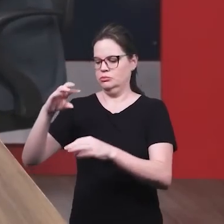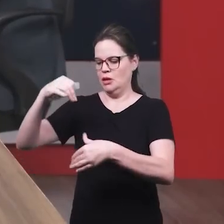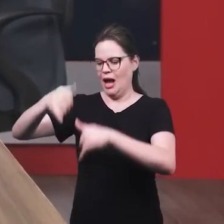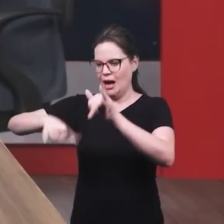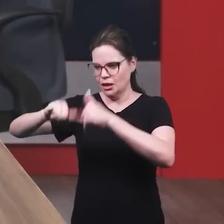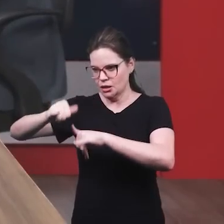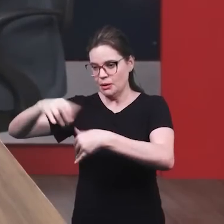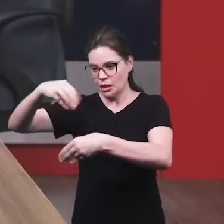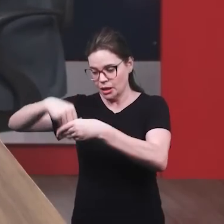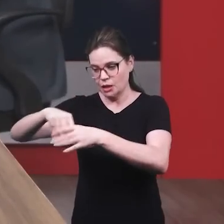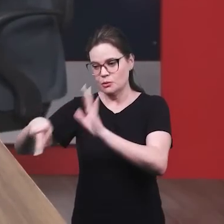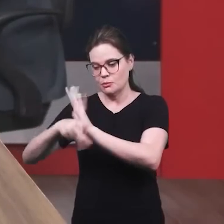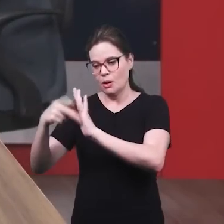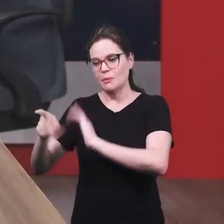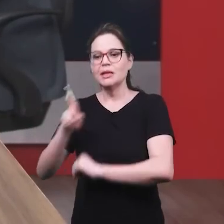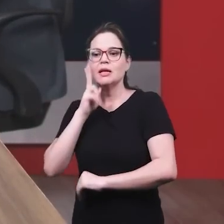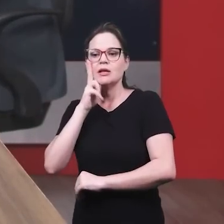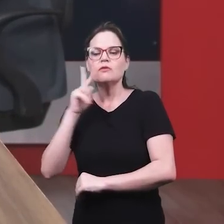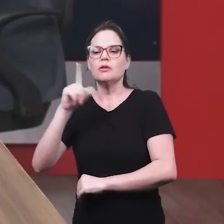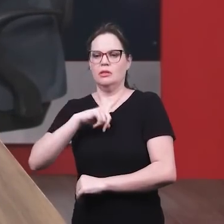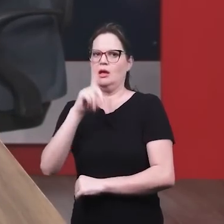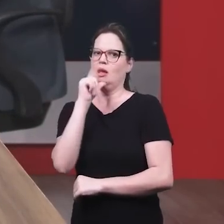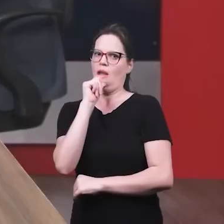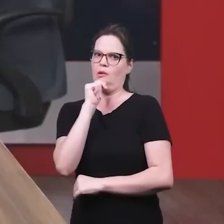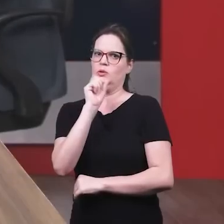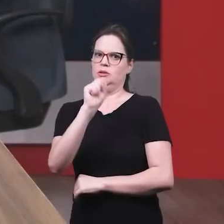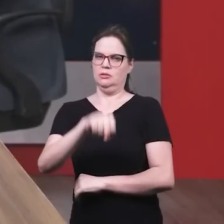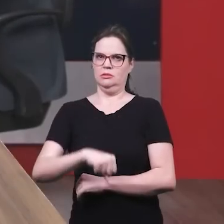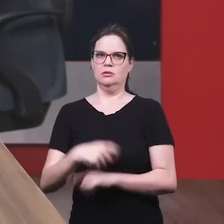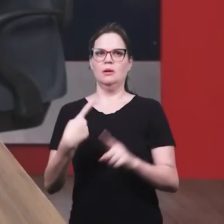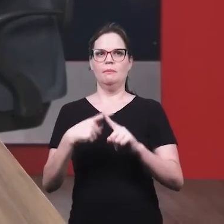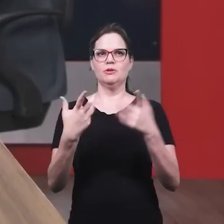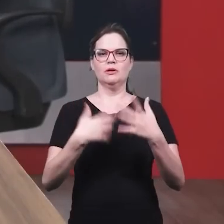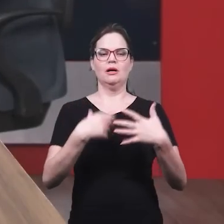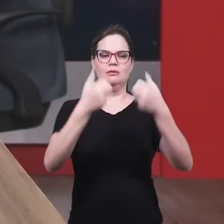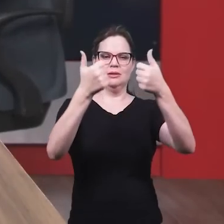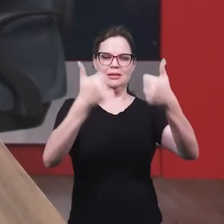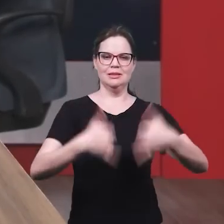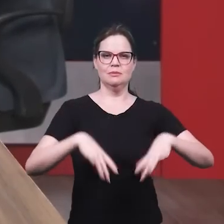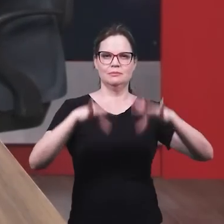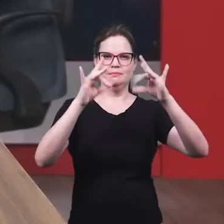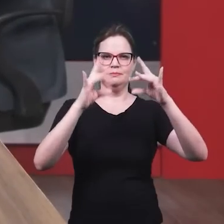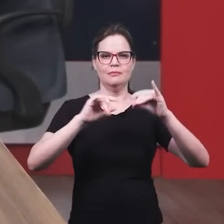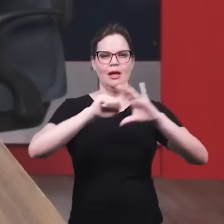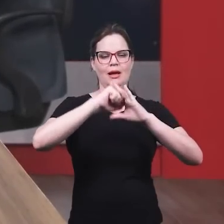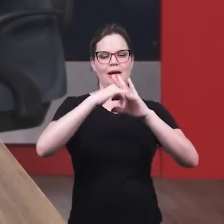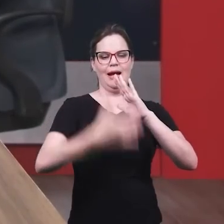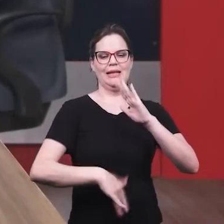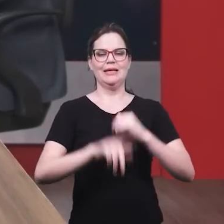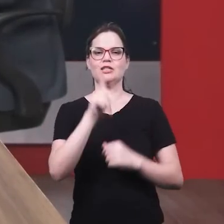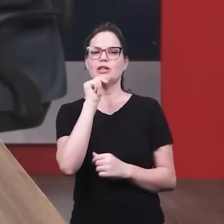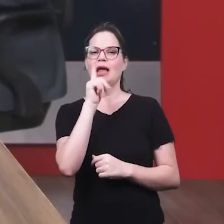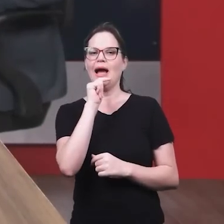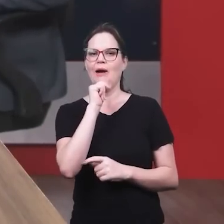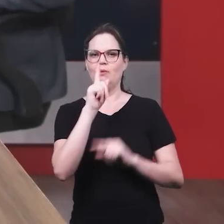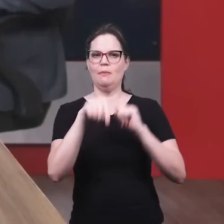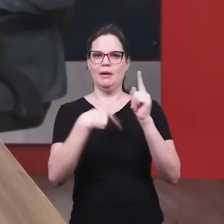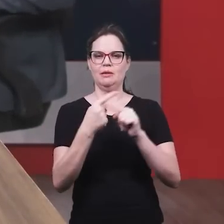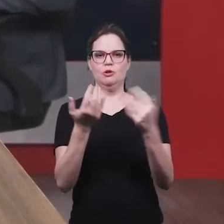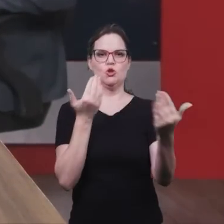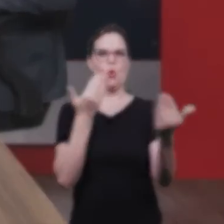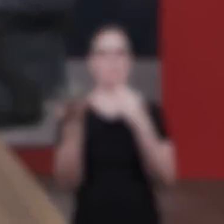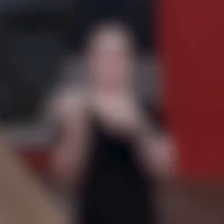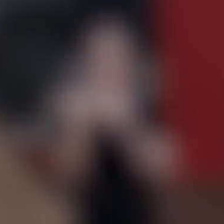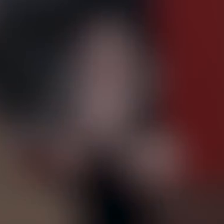Mas eu queria que o professor Tiago falasse um pouquinho a respeito dessas características da água, para a gente poder também fazer uma associação profética em relação a